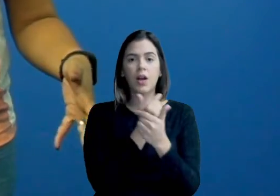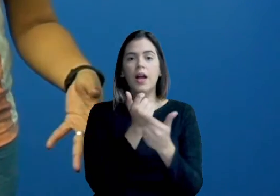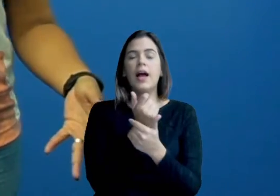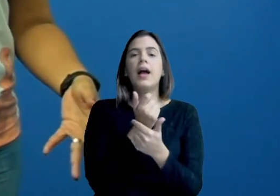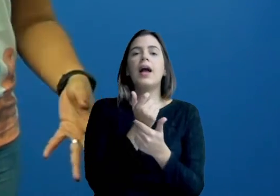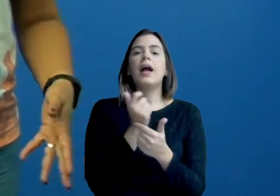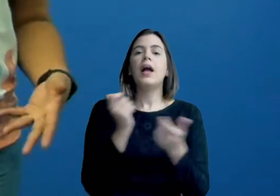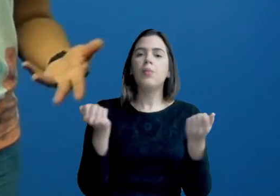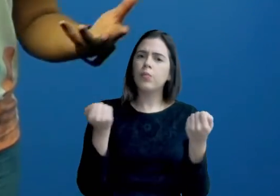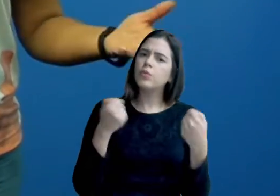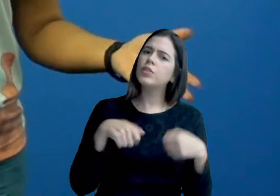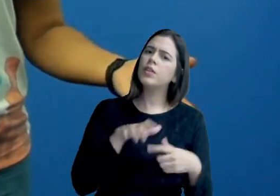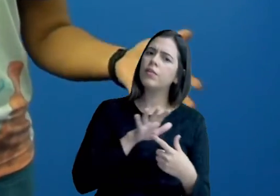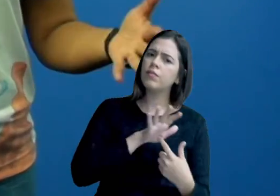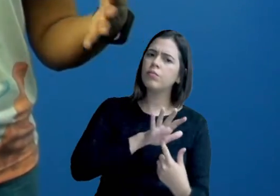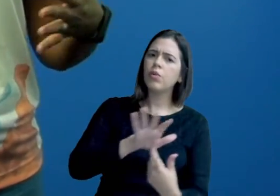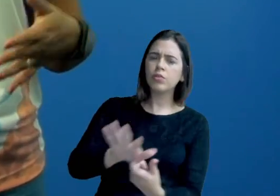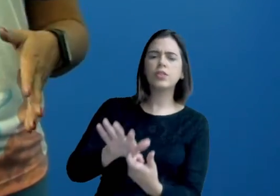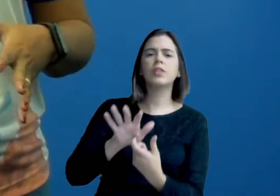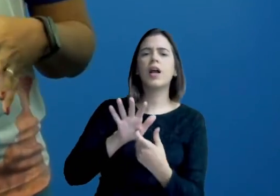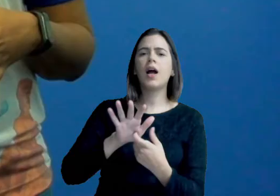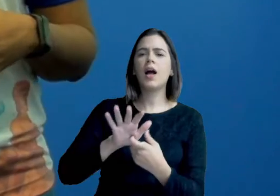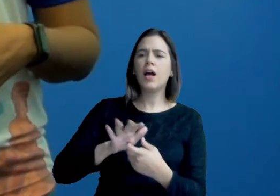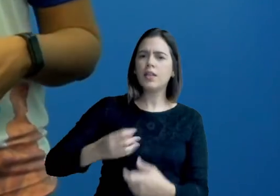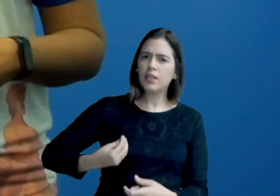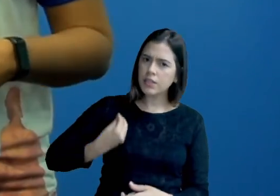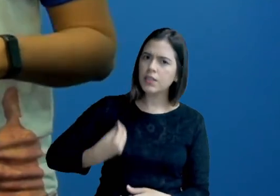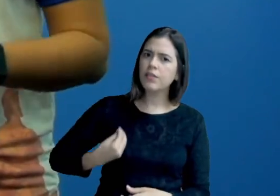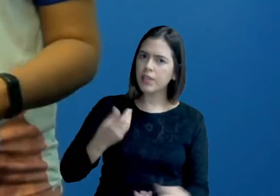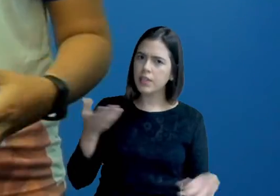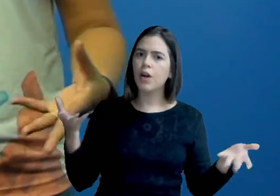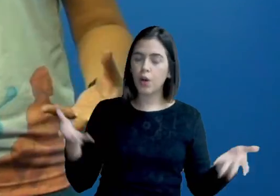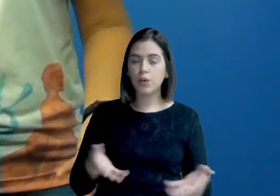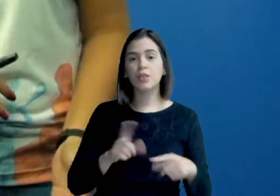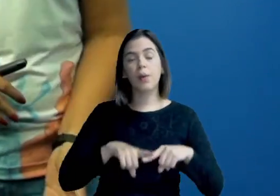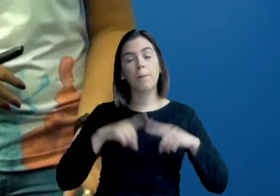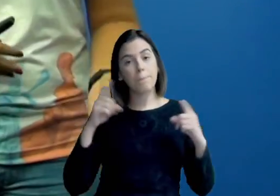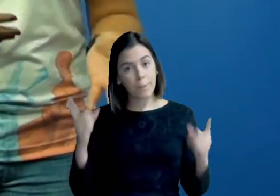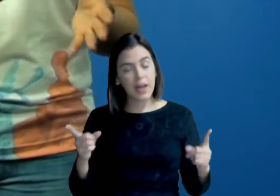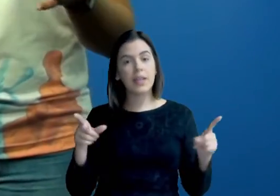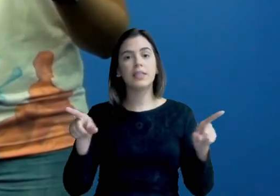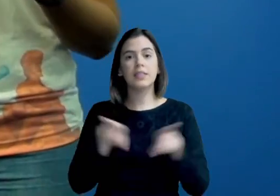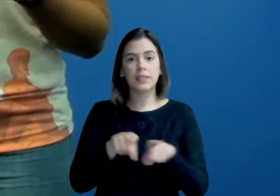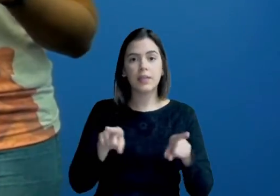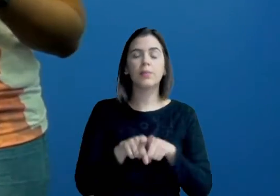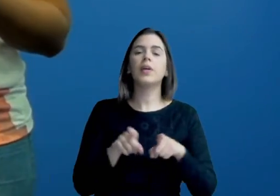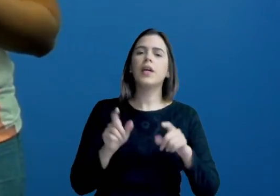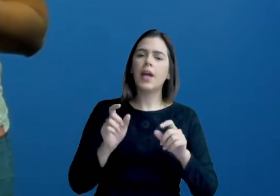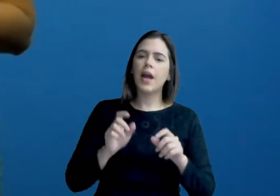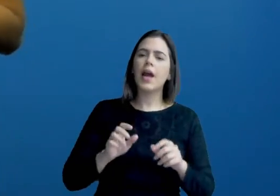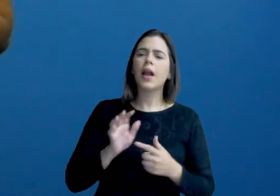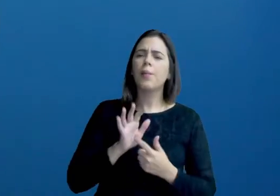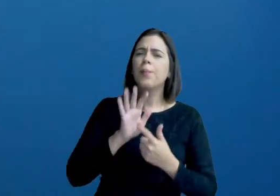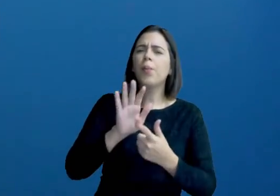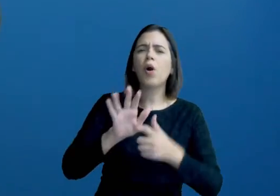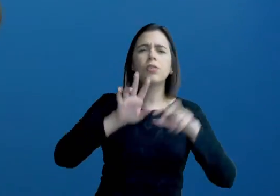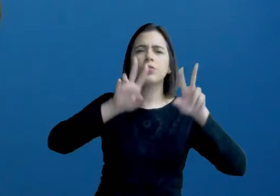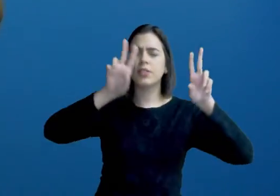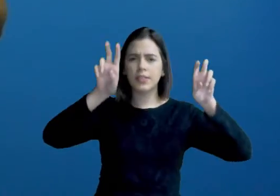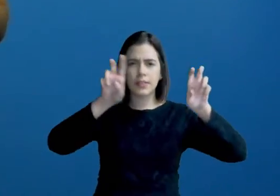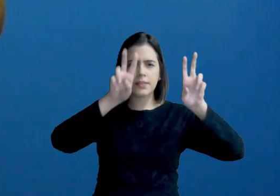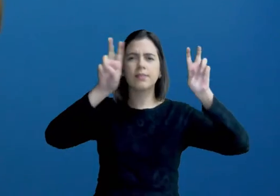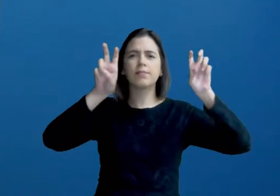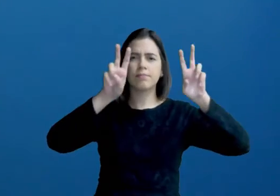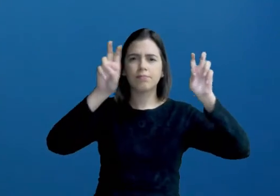deixa de trazer um assunto que faz parte da nossa realidade. Só que aí ela traz esse assunto, né,